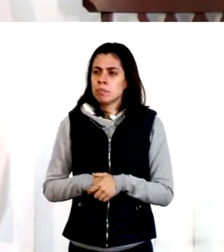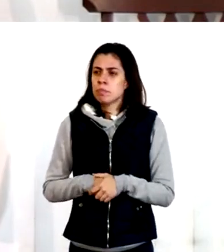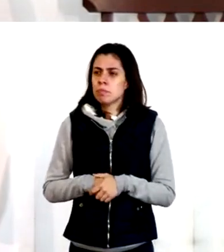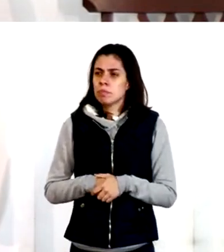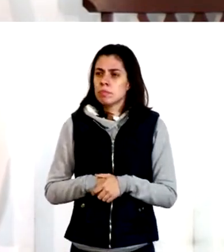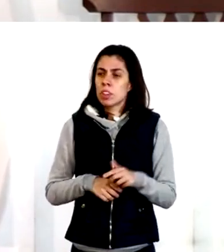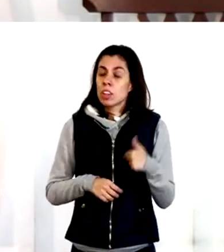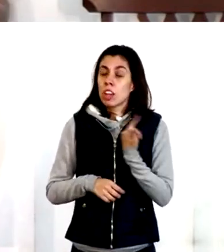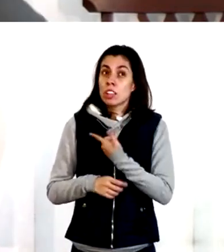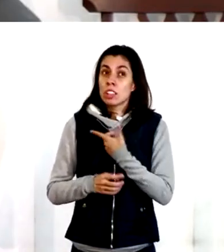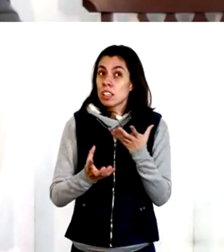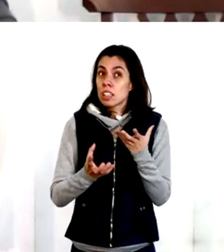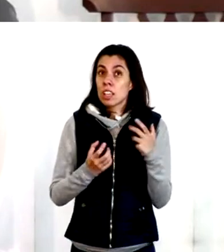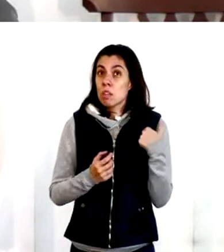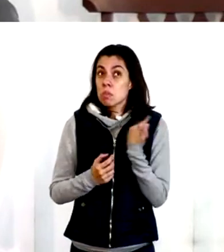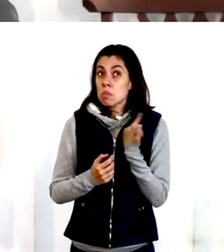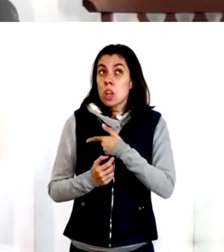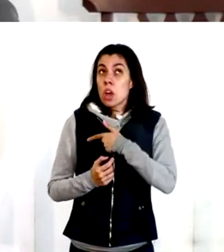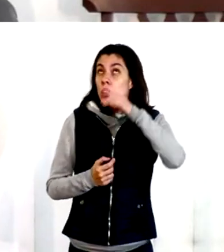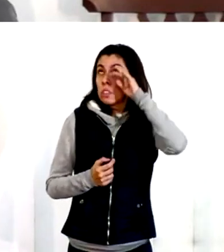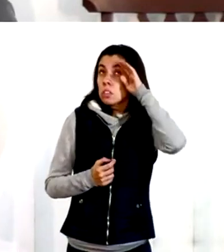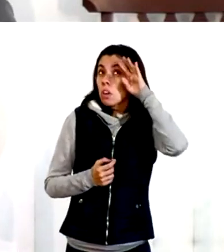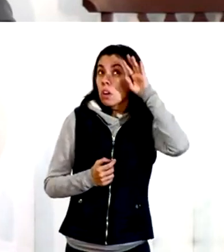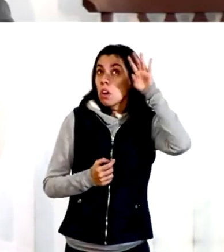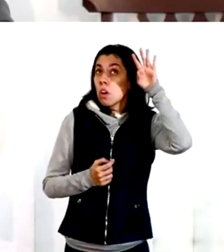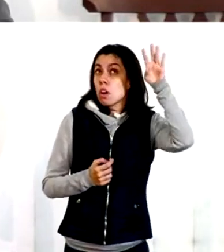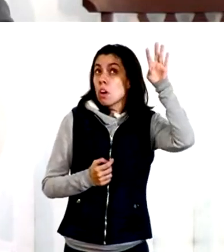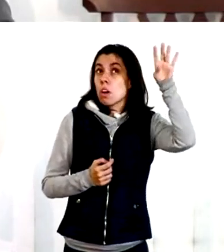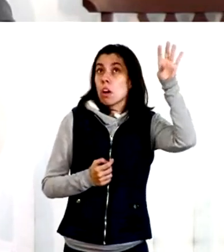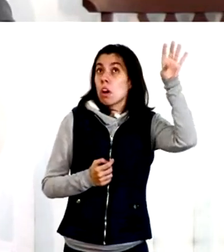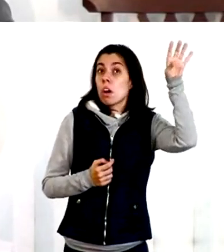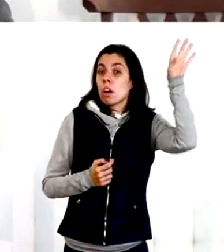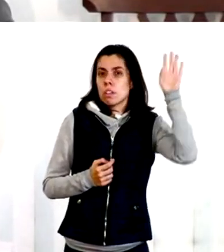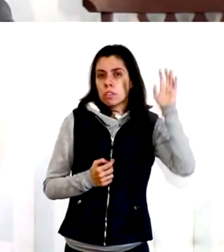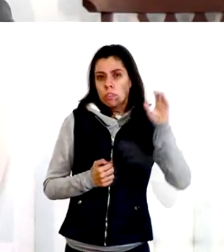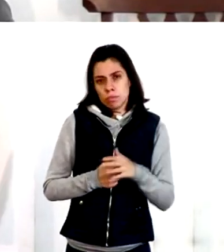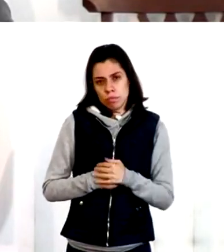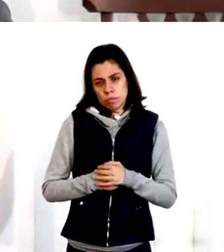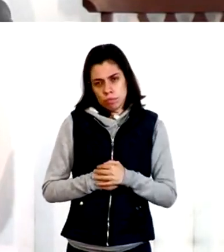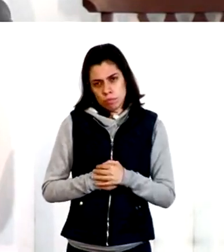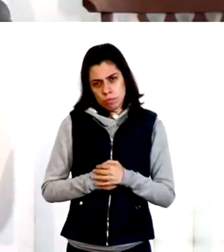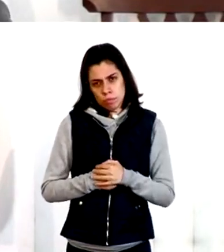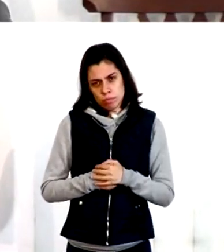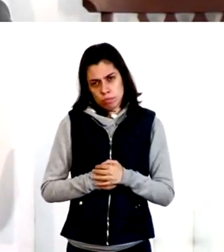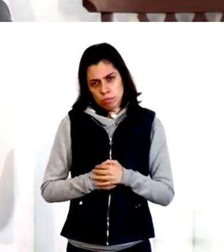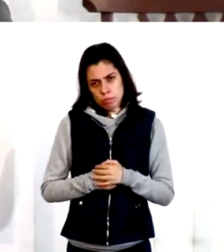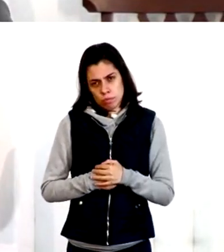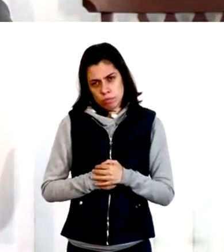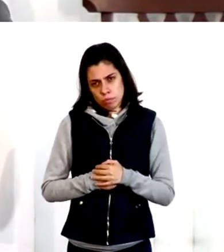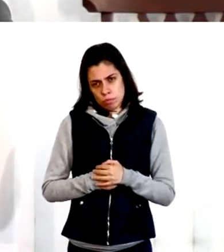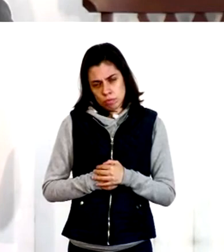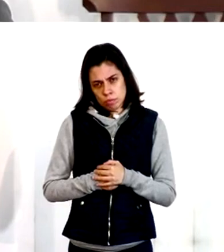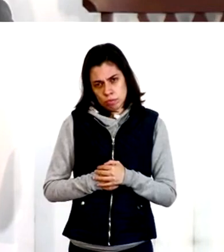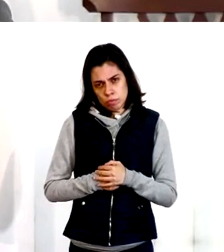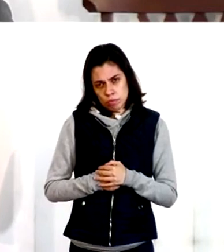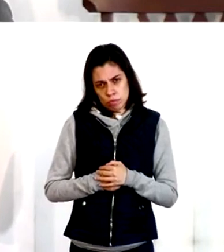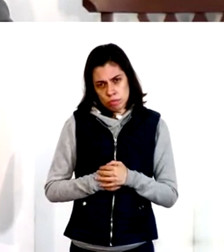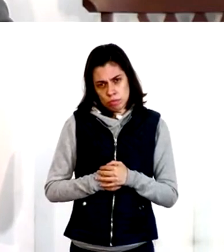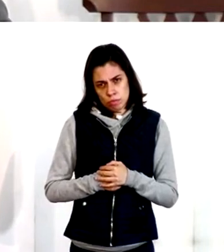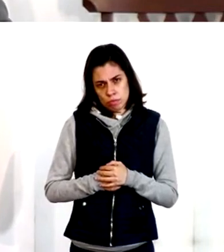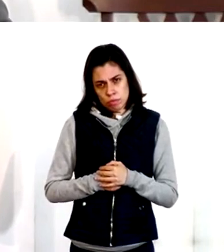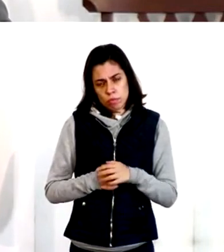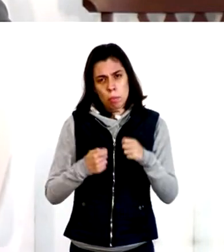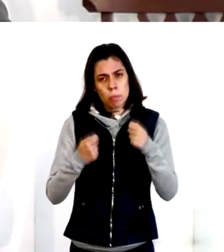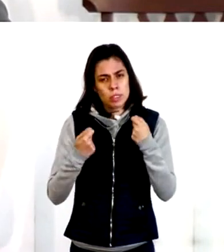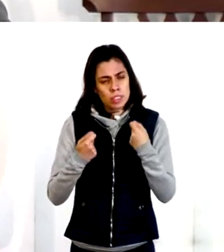aos nossos sonhos, nossos impérios pessoais. E o não despojar-se disso implica em